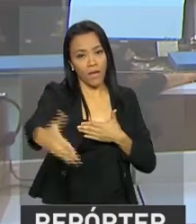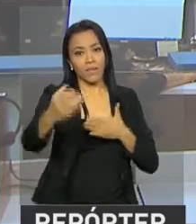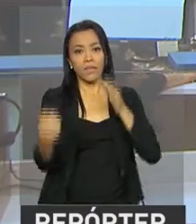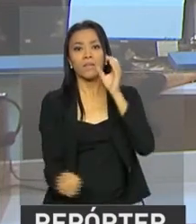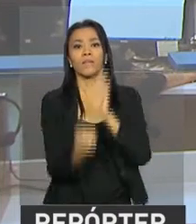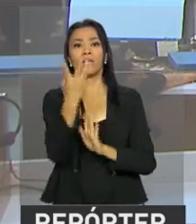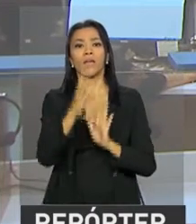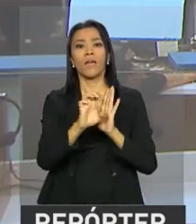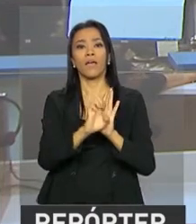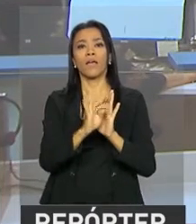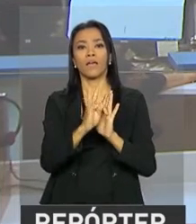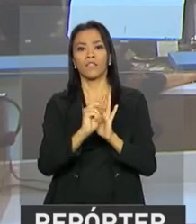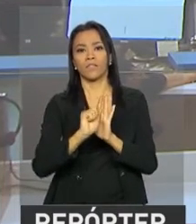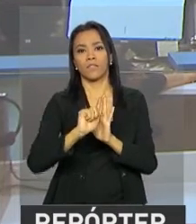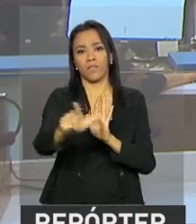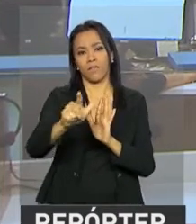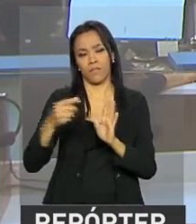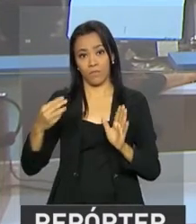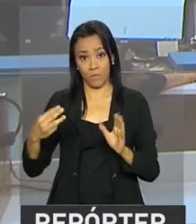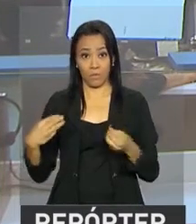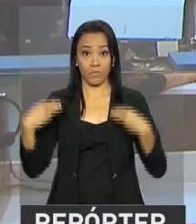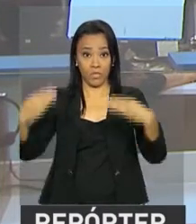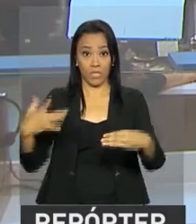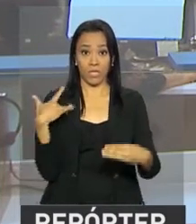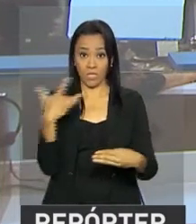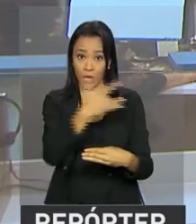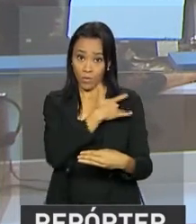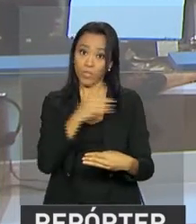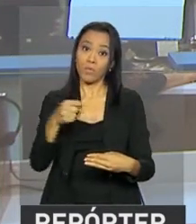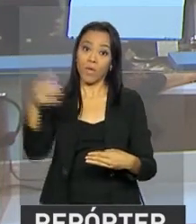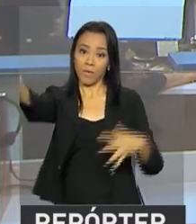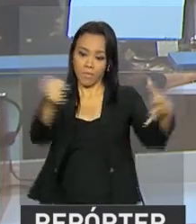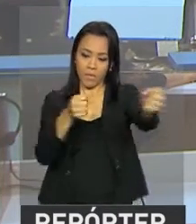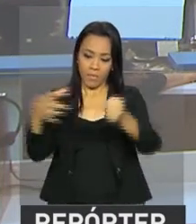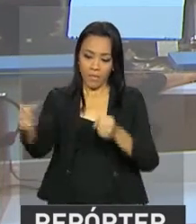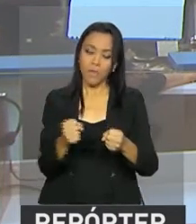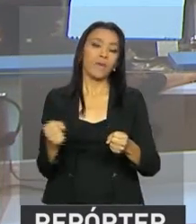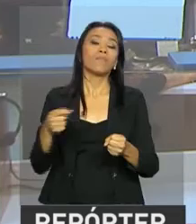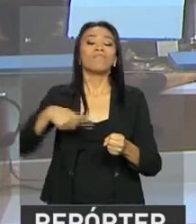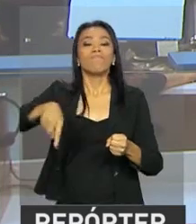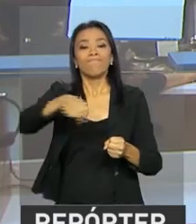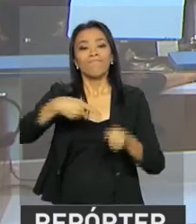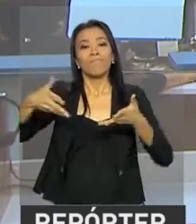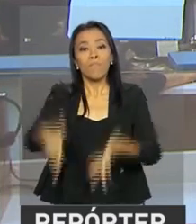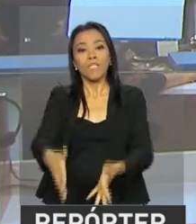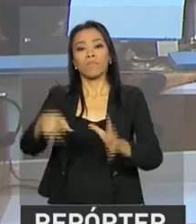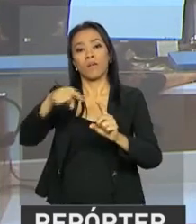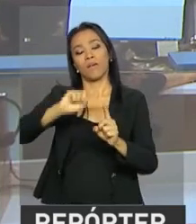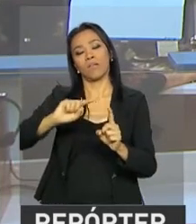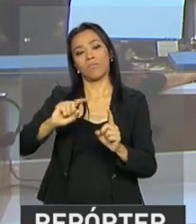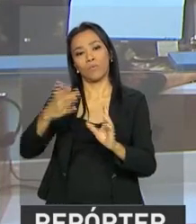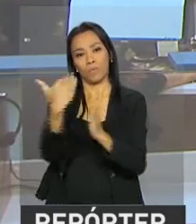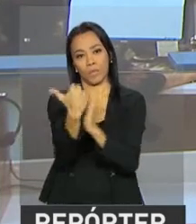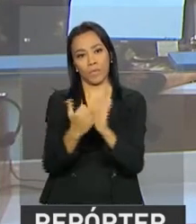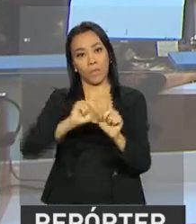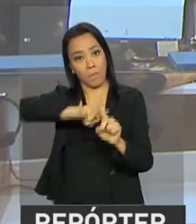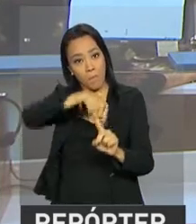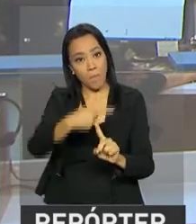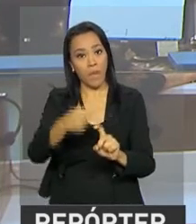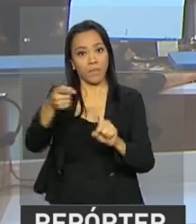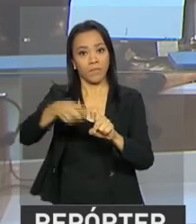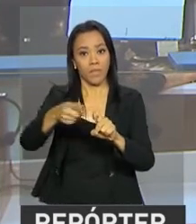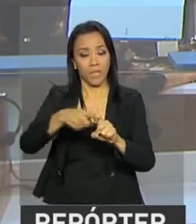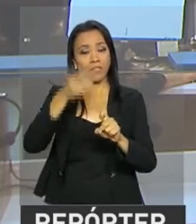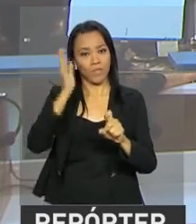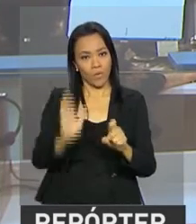para ampliar a participação de brasileiros no programa Mais Médicos. O ministro Ricardo Barros falou sobre o assunto em